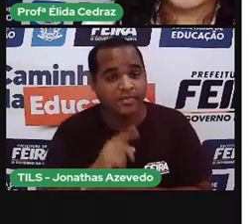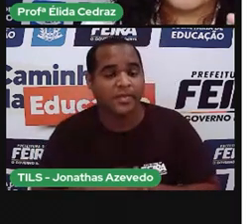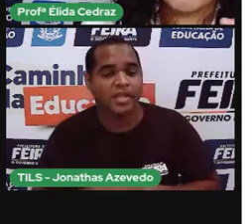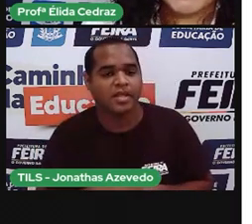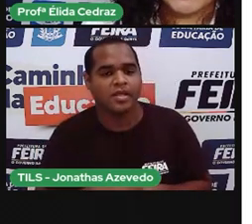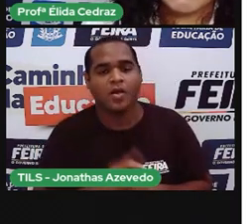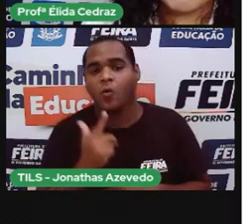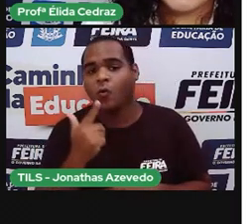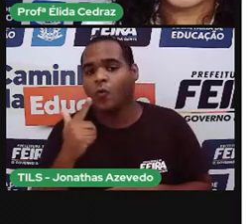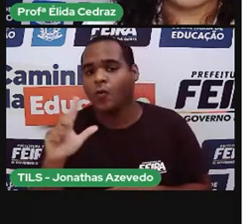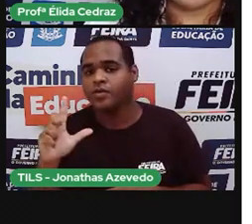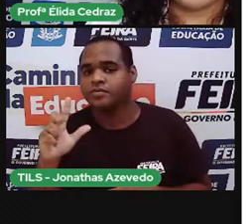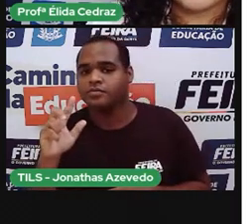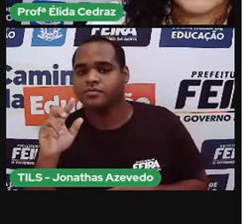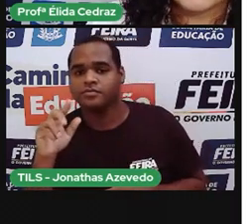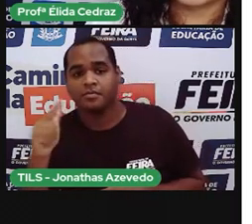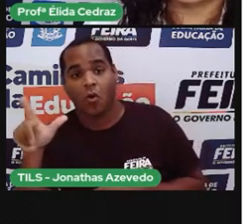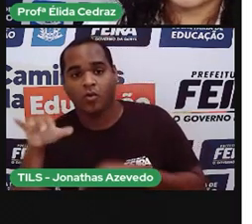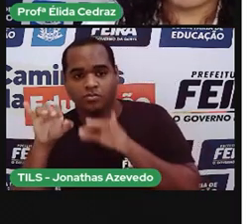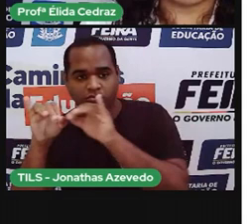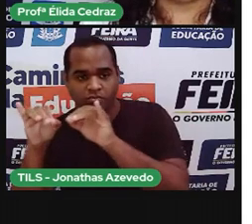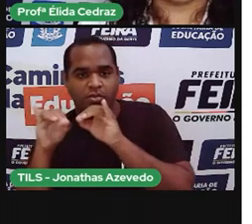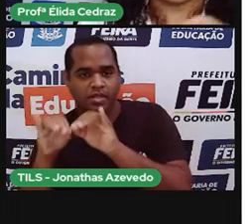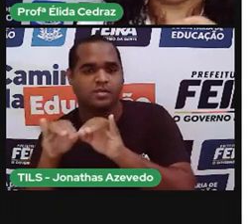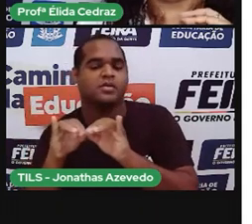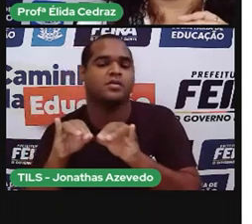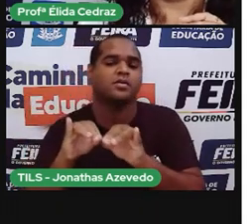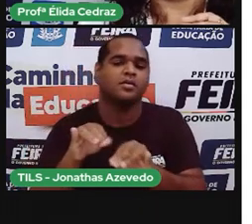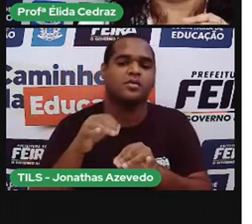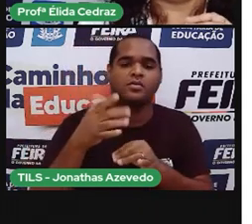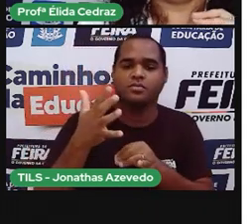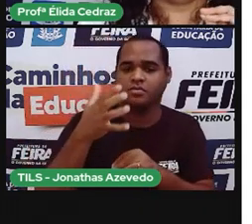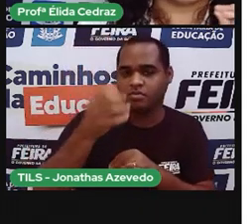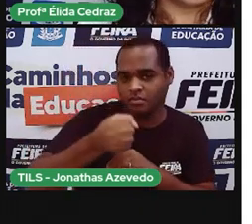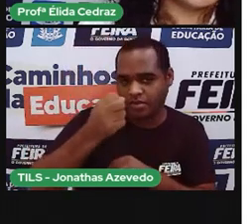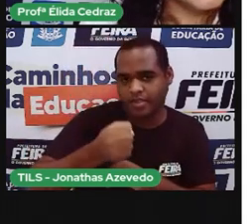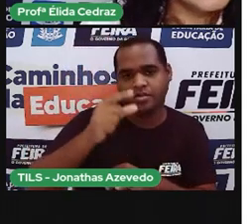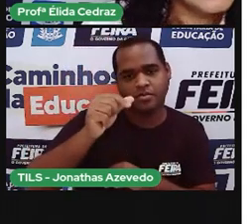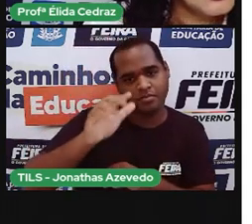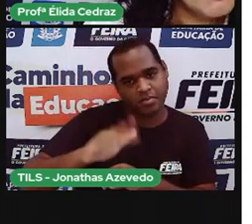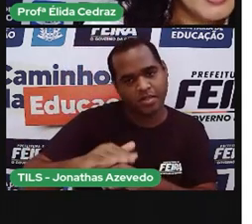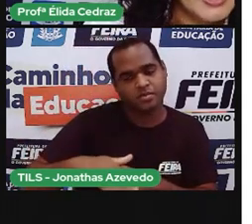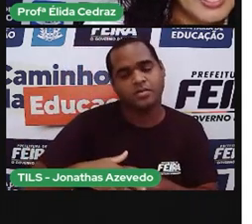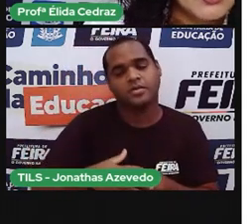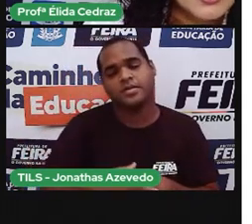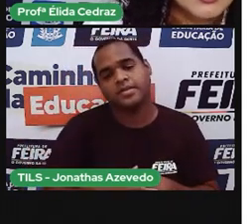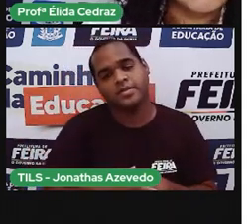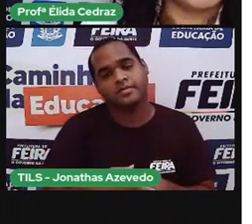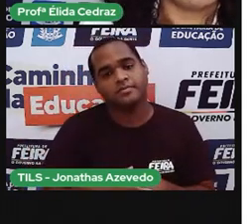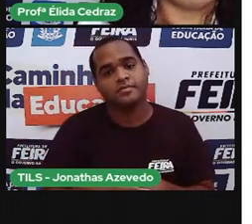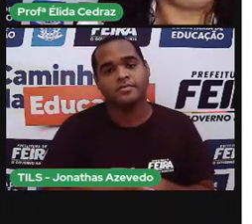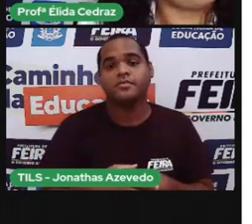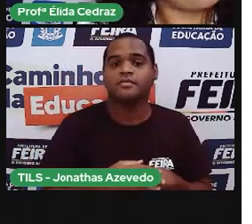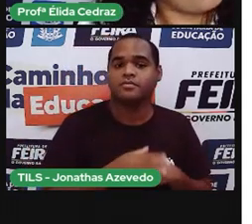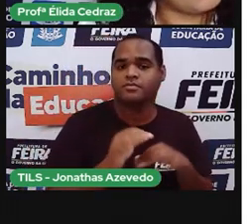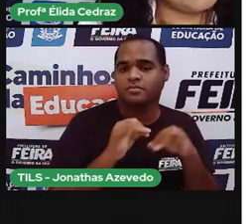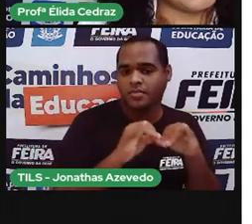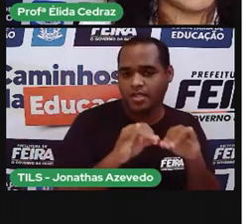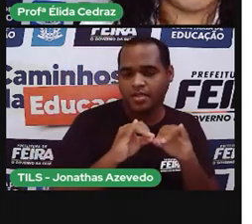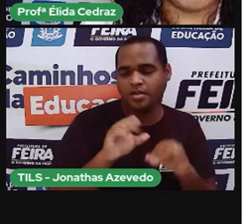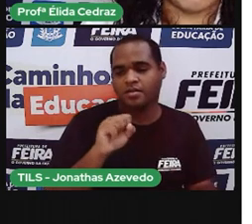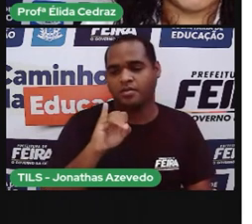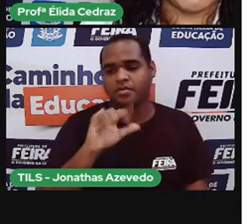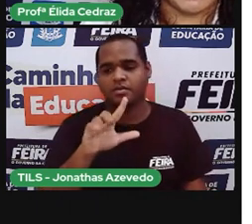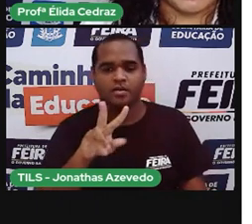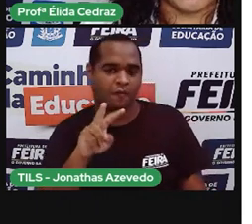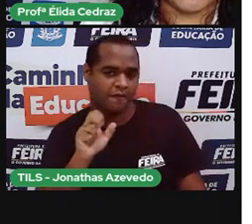Já no Hiper Oliveira, o leite estava mais barato. E no Mercado Silva, o óleo